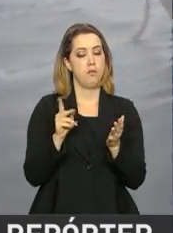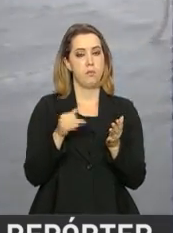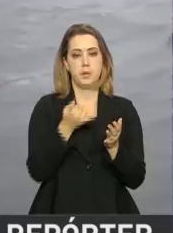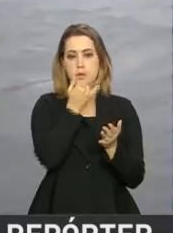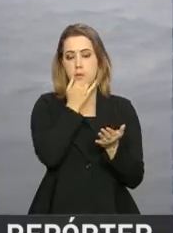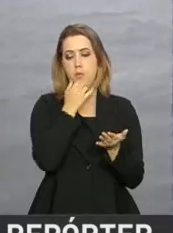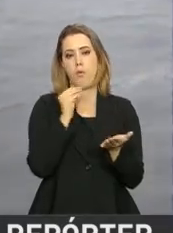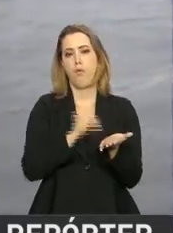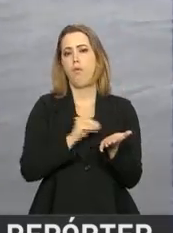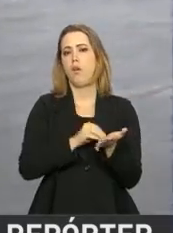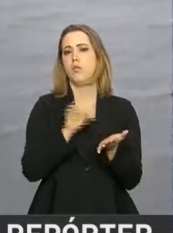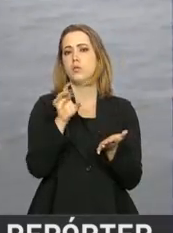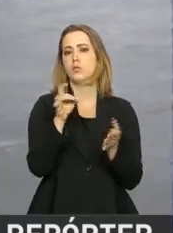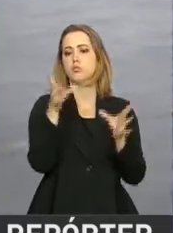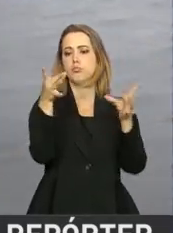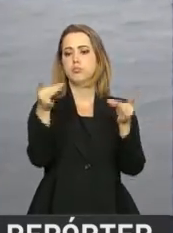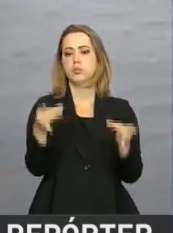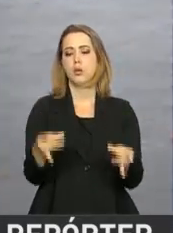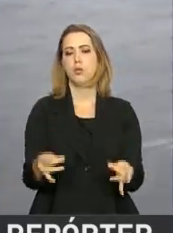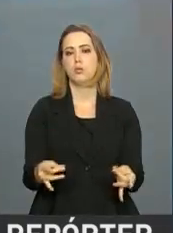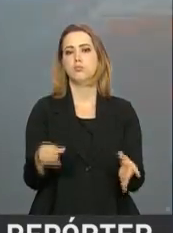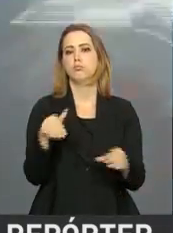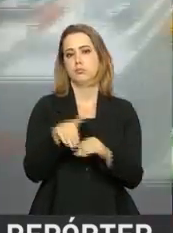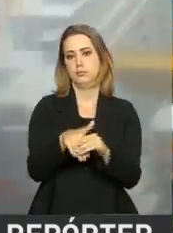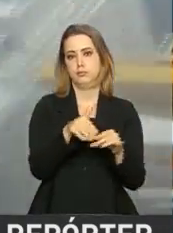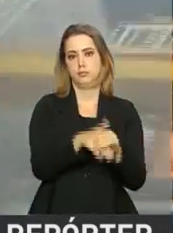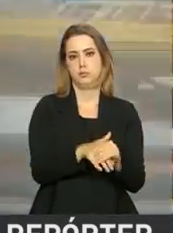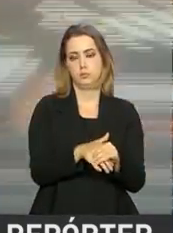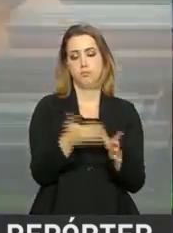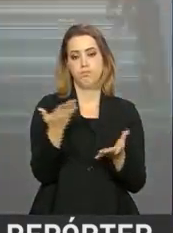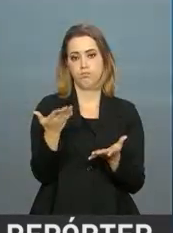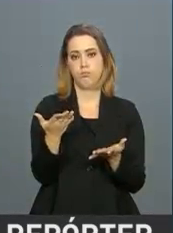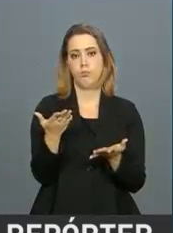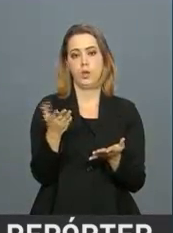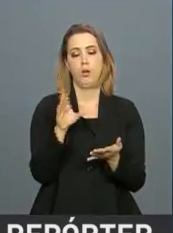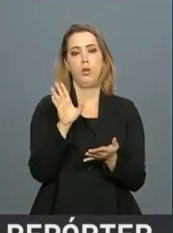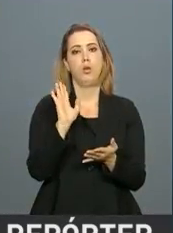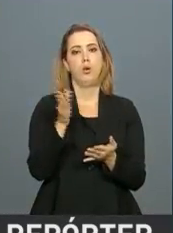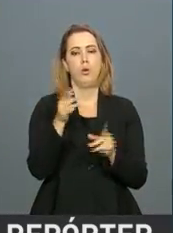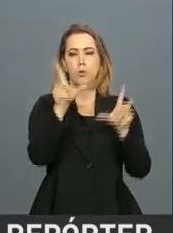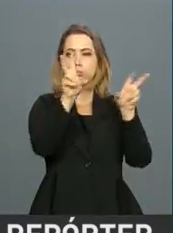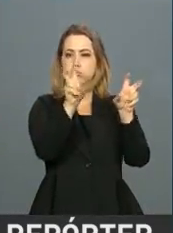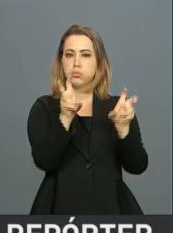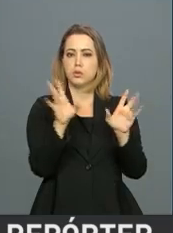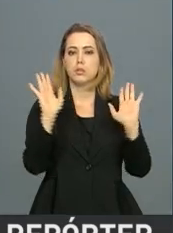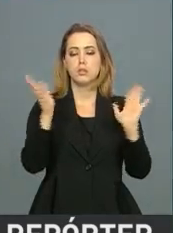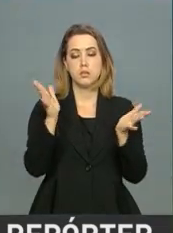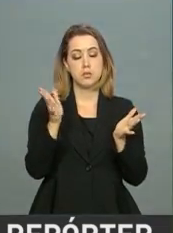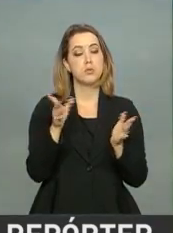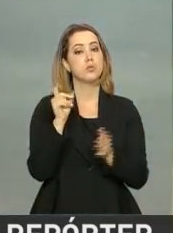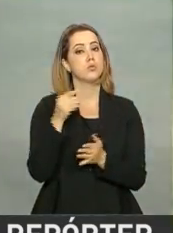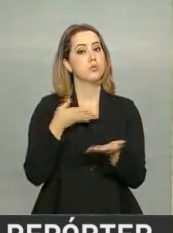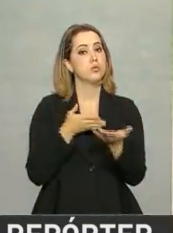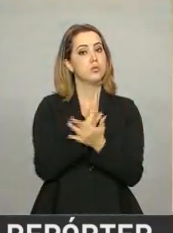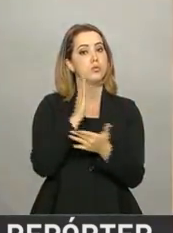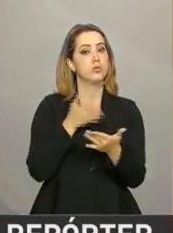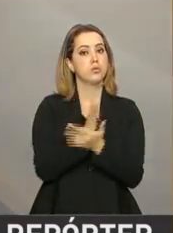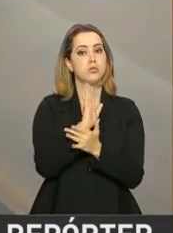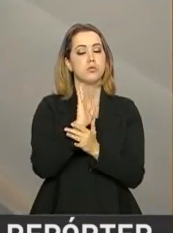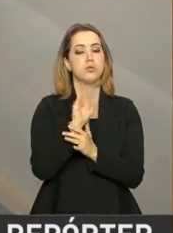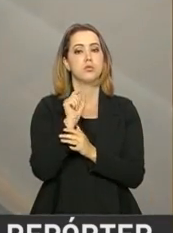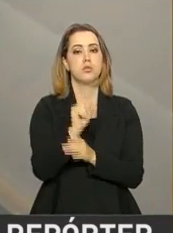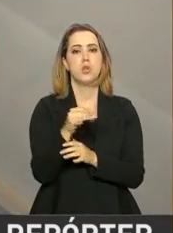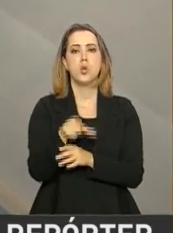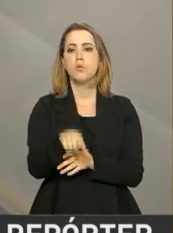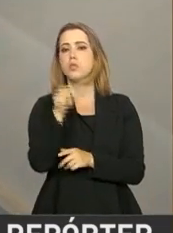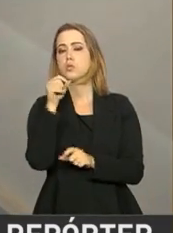destaques apresentados pelos deputados ao projeto. O texto base já foi aprovado e prevê que a empresa poderá escolher se quer